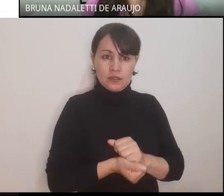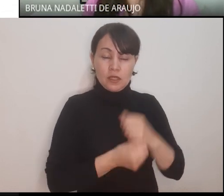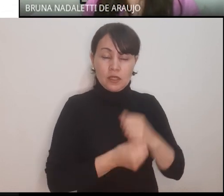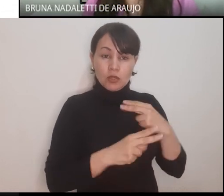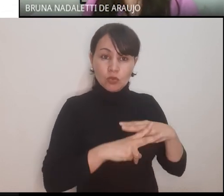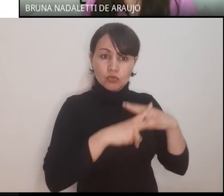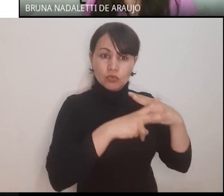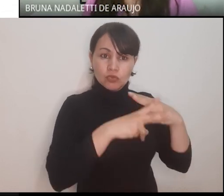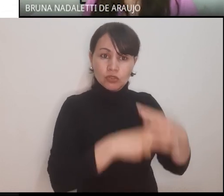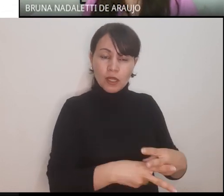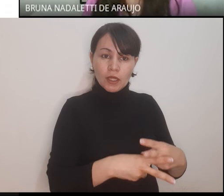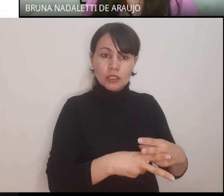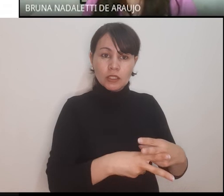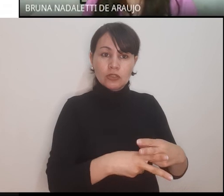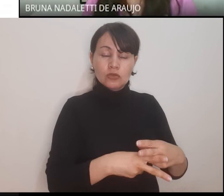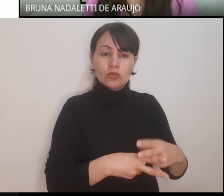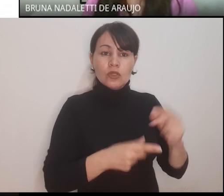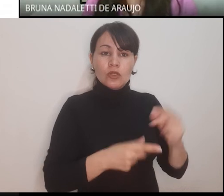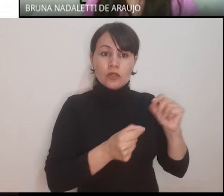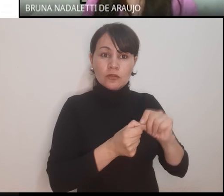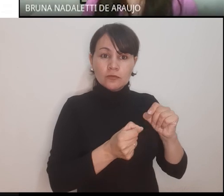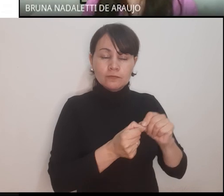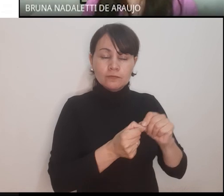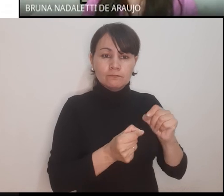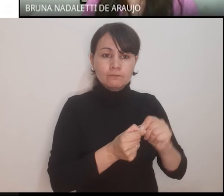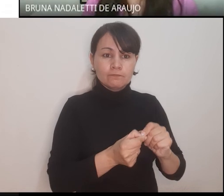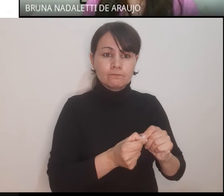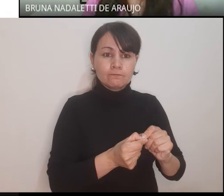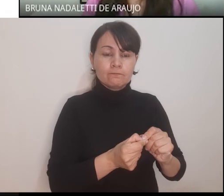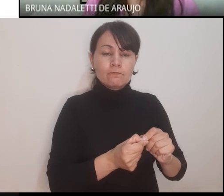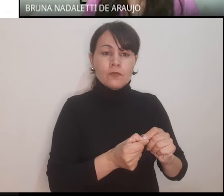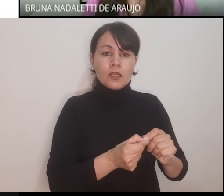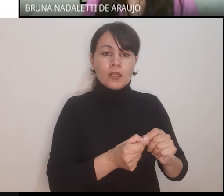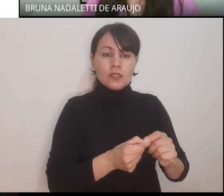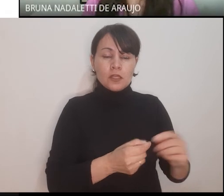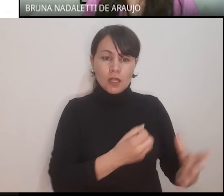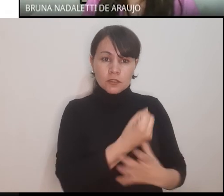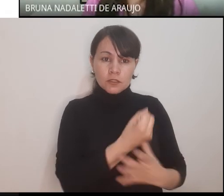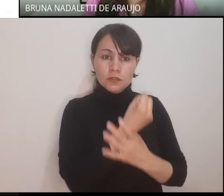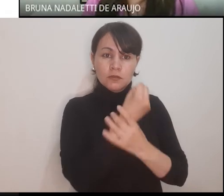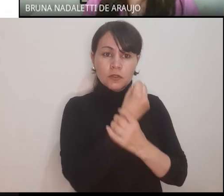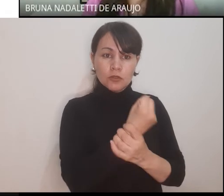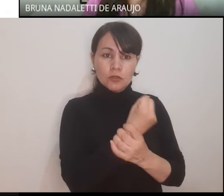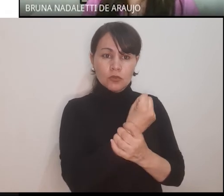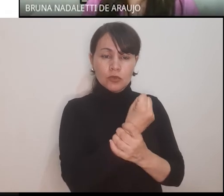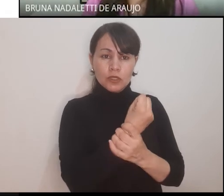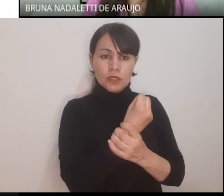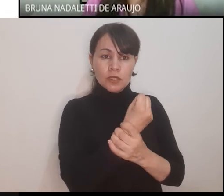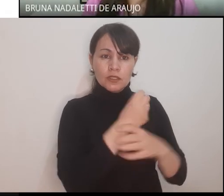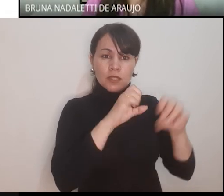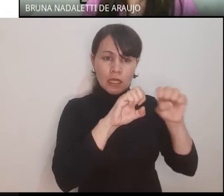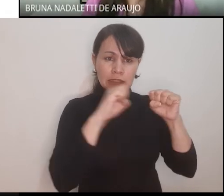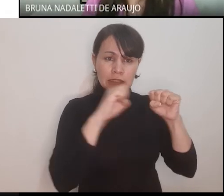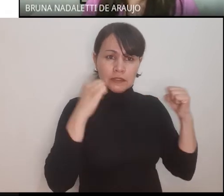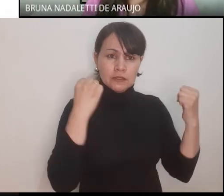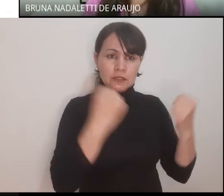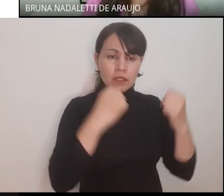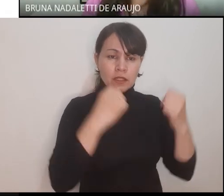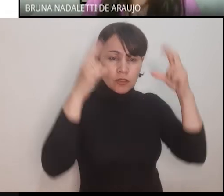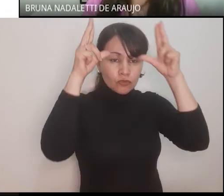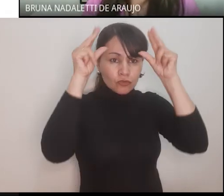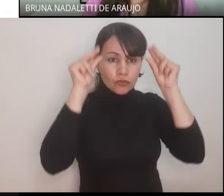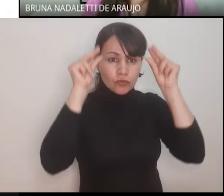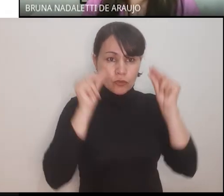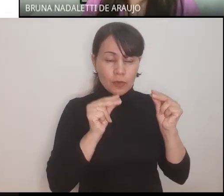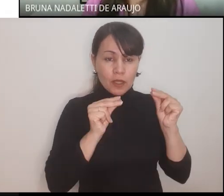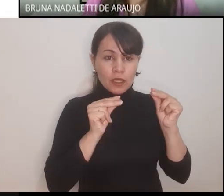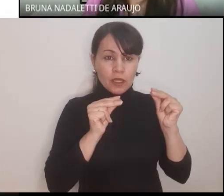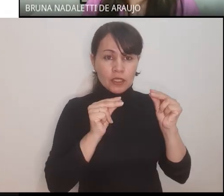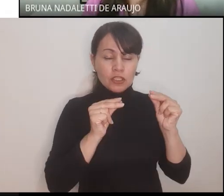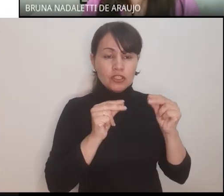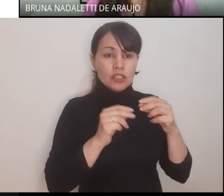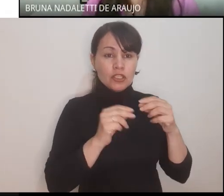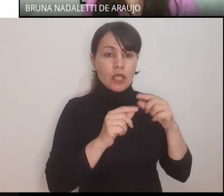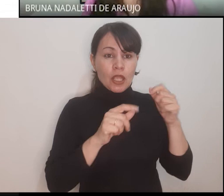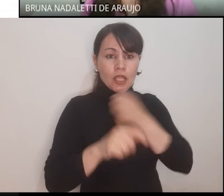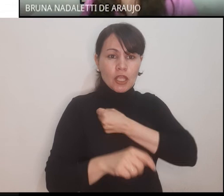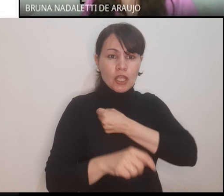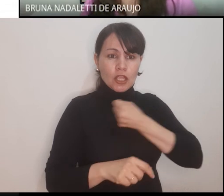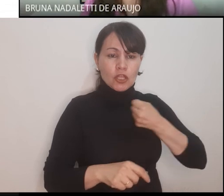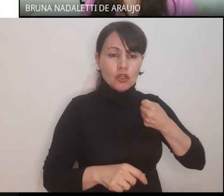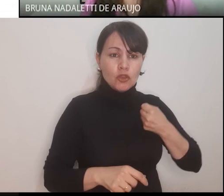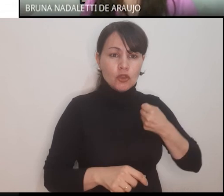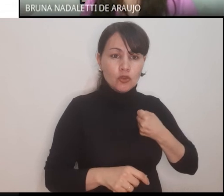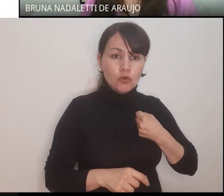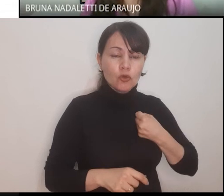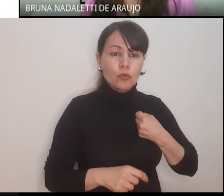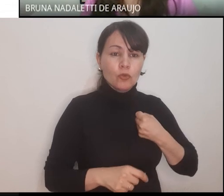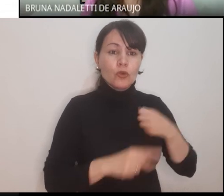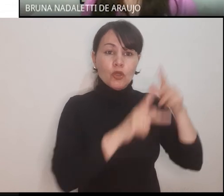cuidado, torna-se imprescindível que se assegure assistência de enfermagem em número adequado e com